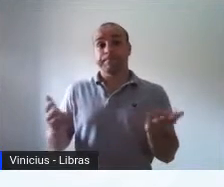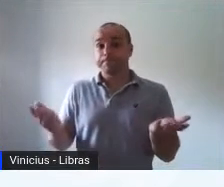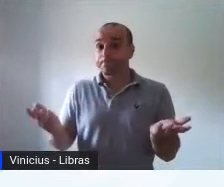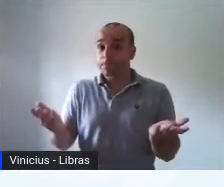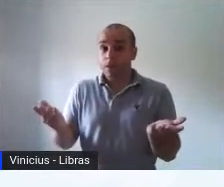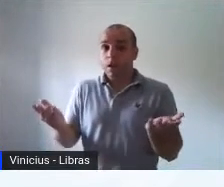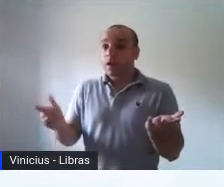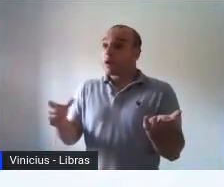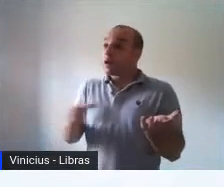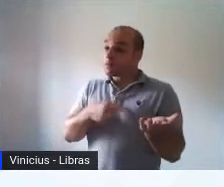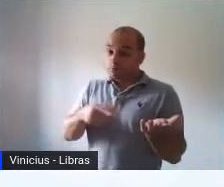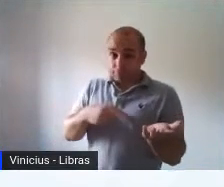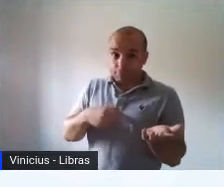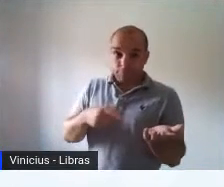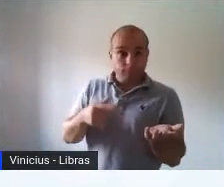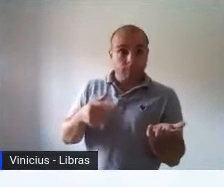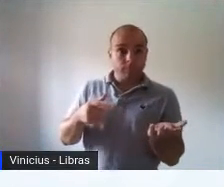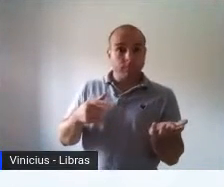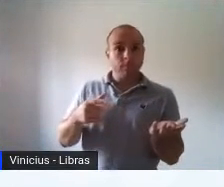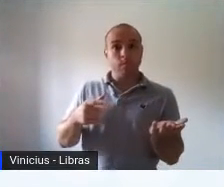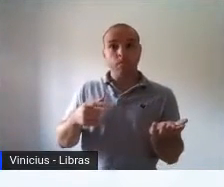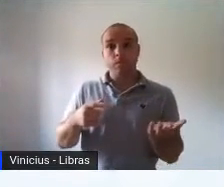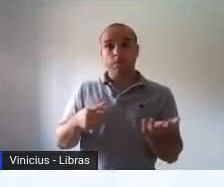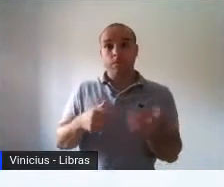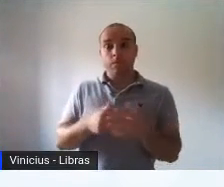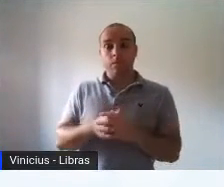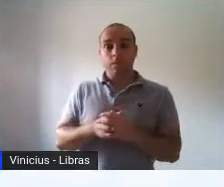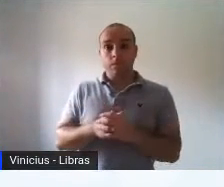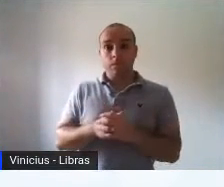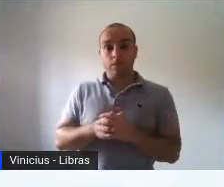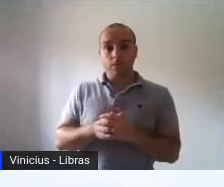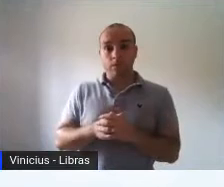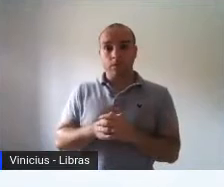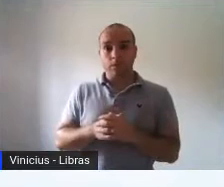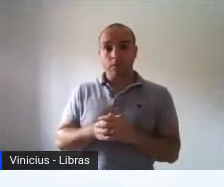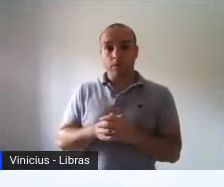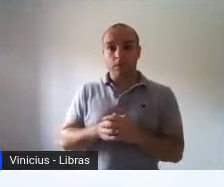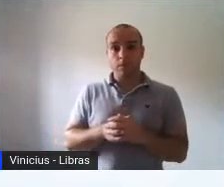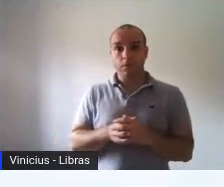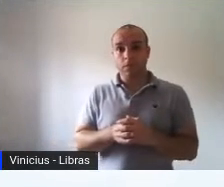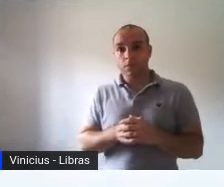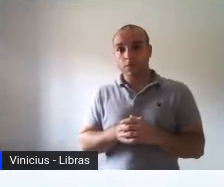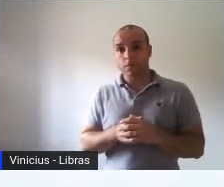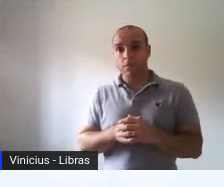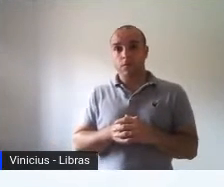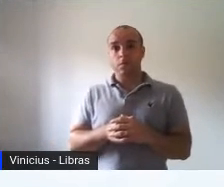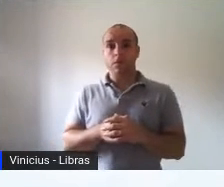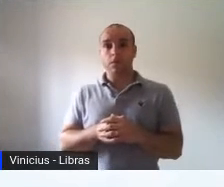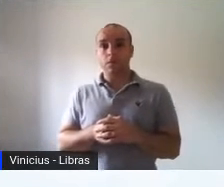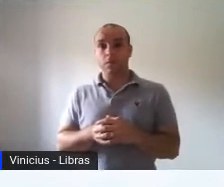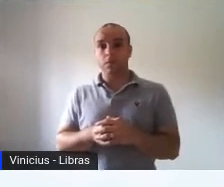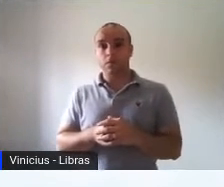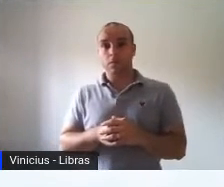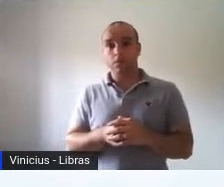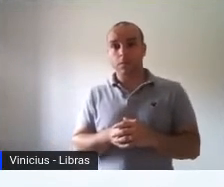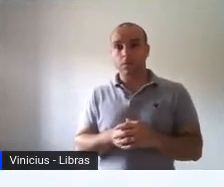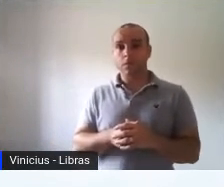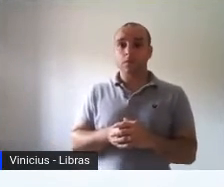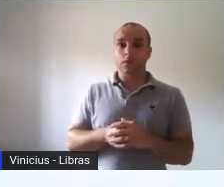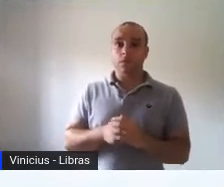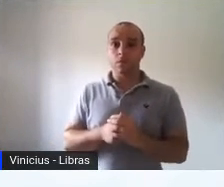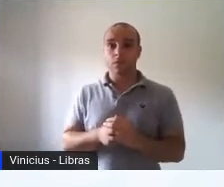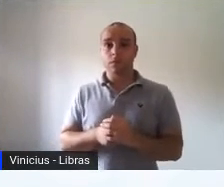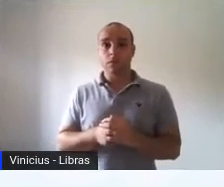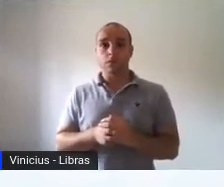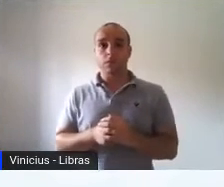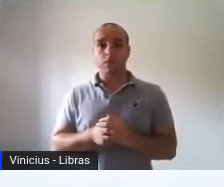Pelo histórico, né, do atual presidente como deputado federal, né? 28 anos, o que ele fez